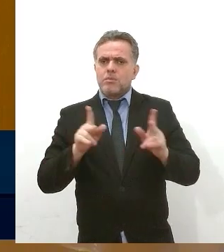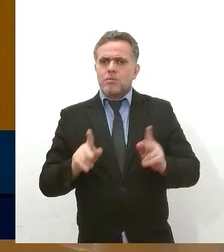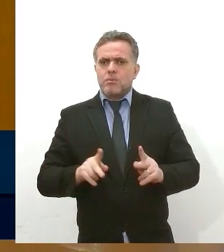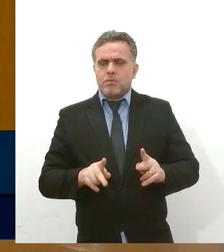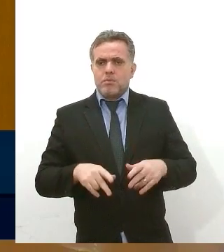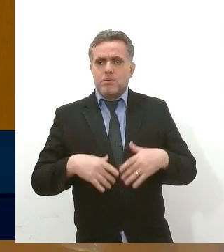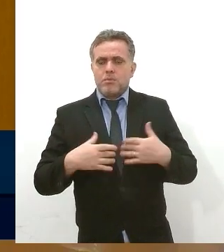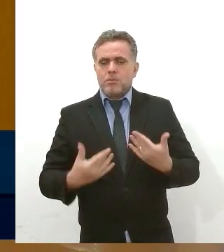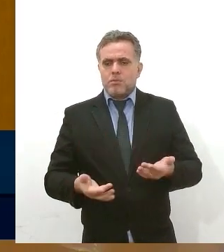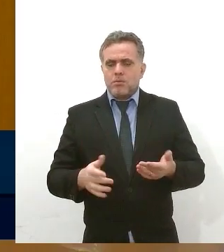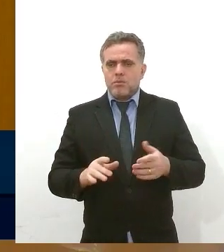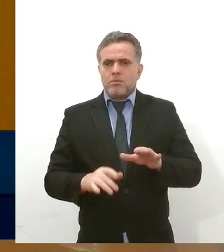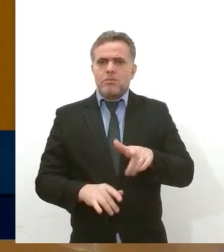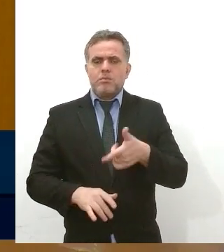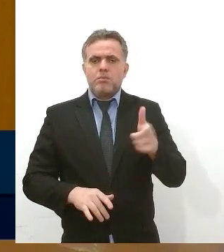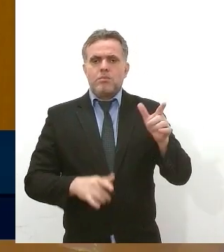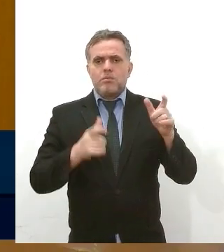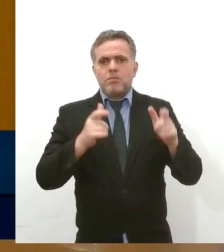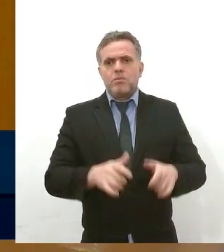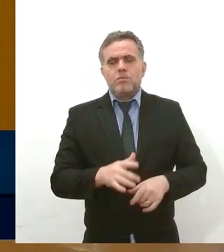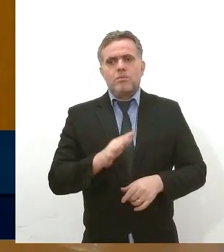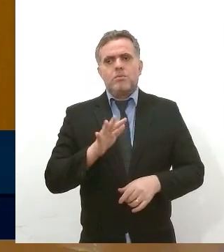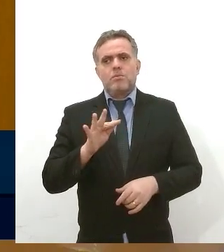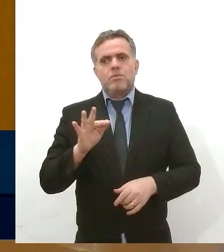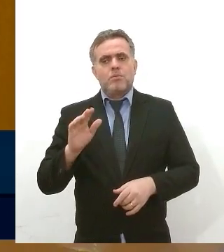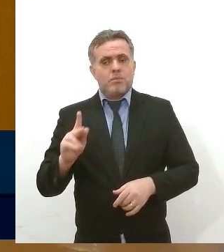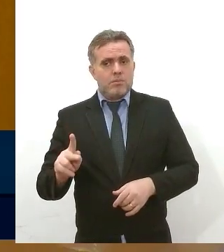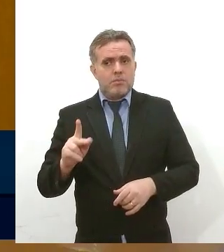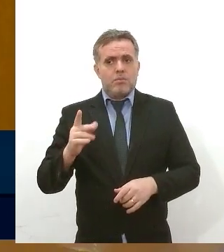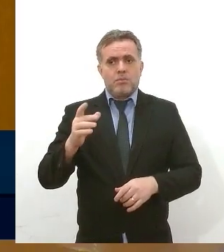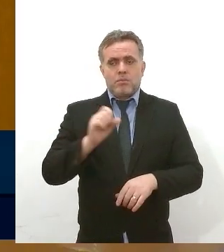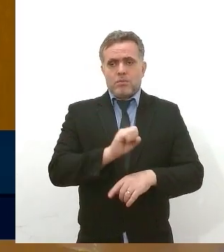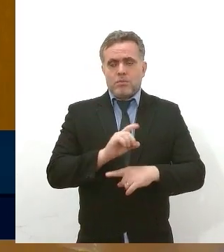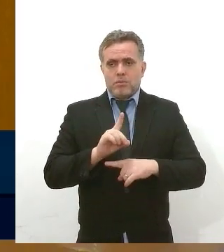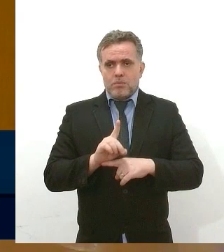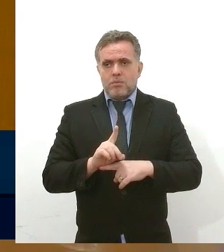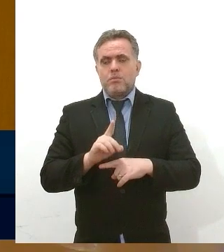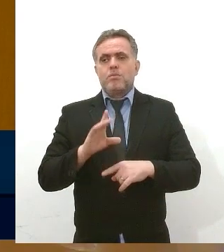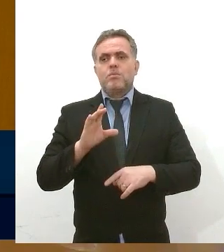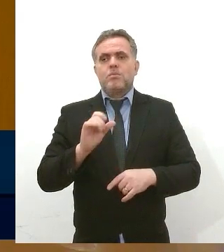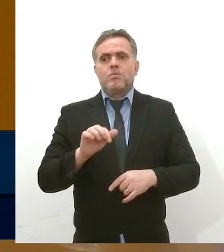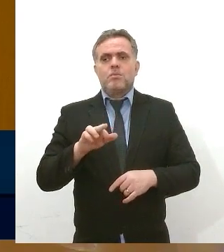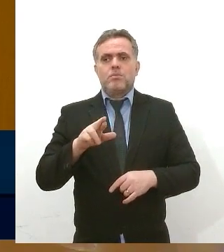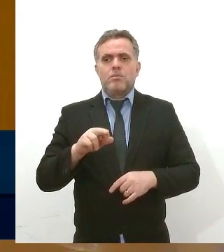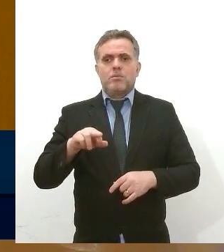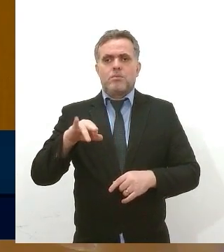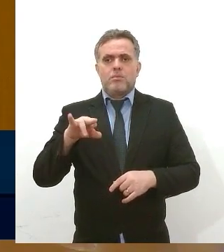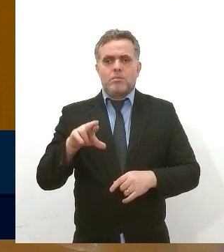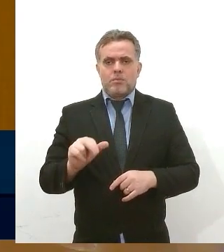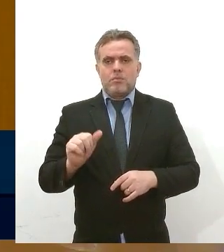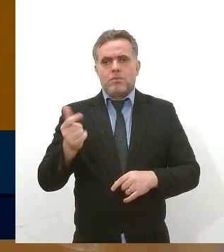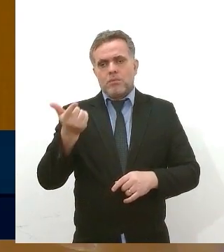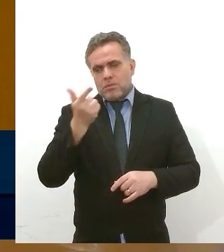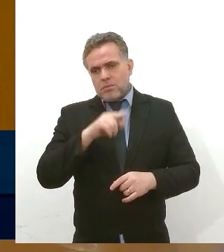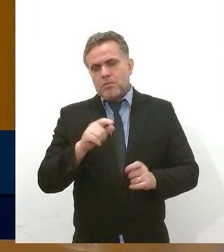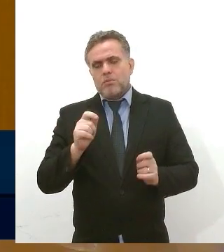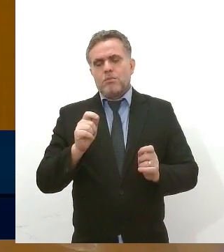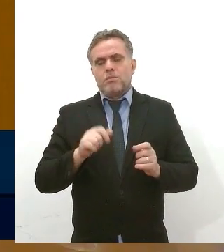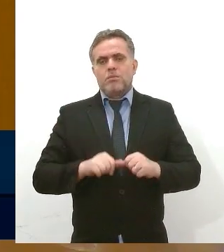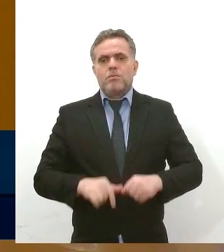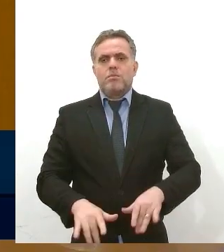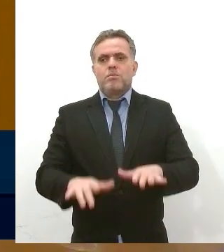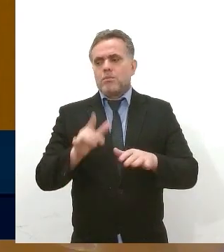Frei Paulo, Pinhão, Simão Dias e Carira também serão atendidas com outro ramal que sai dessa